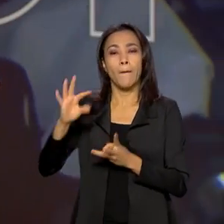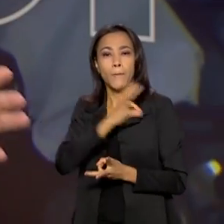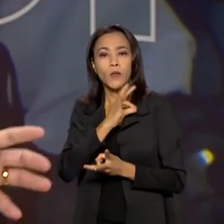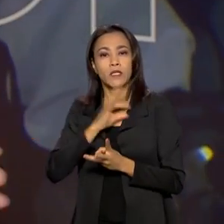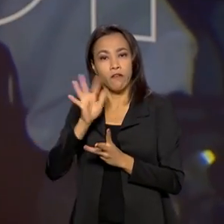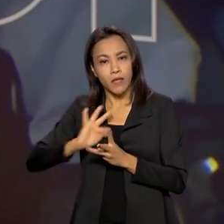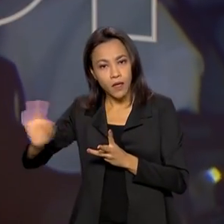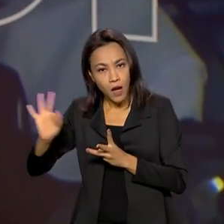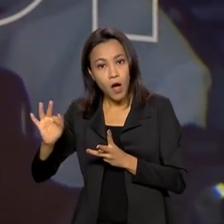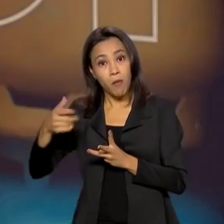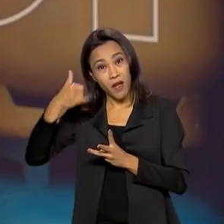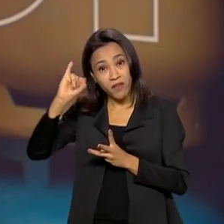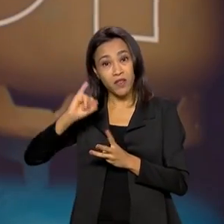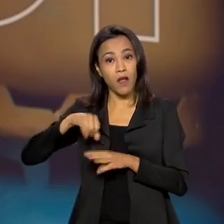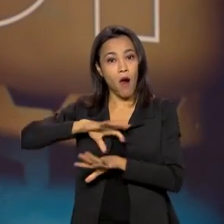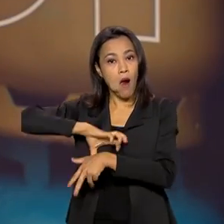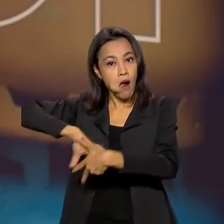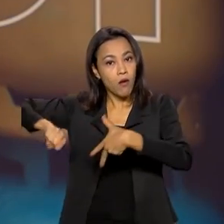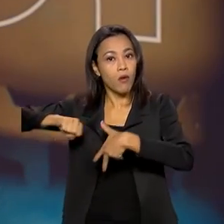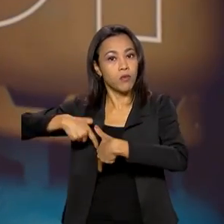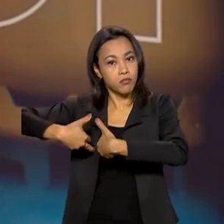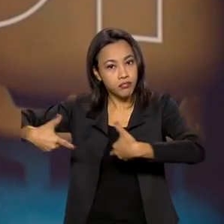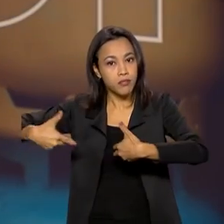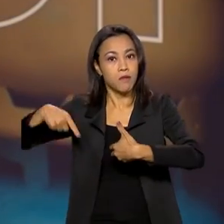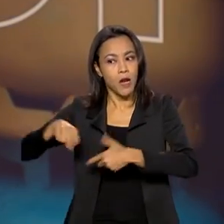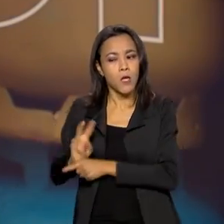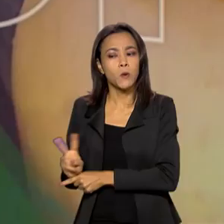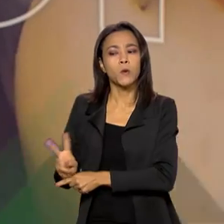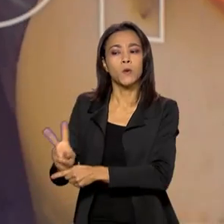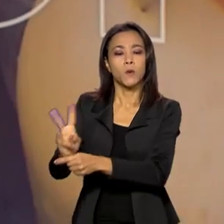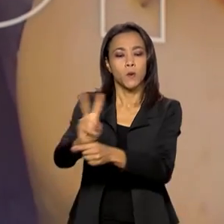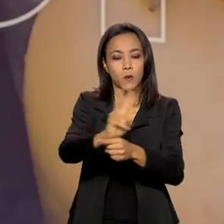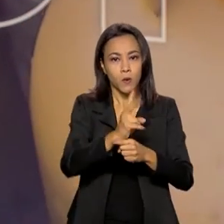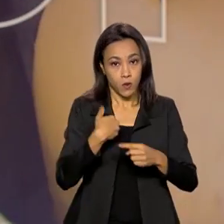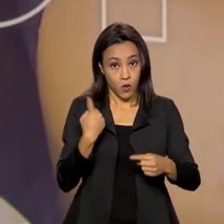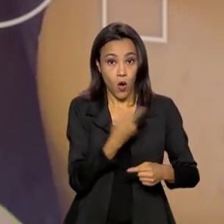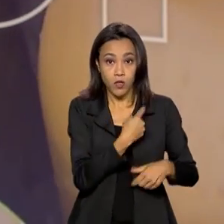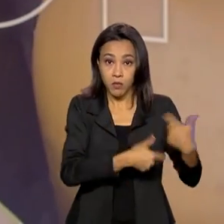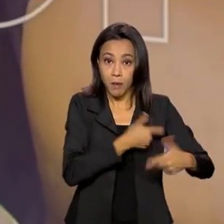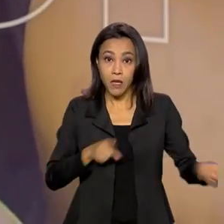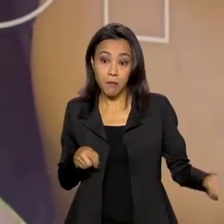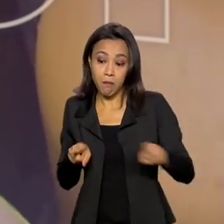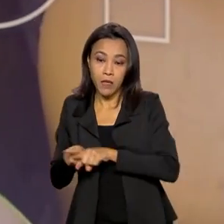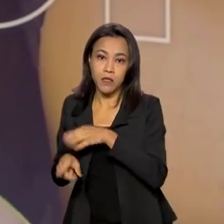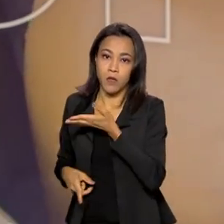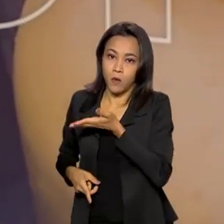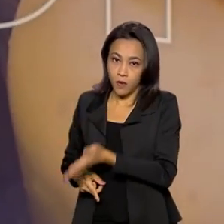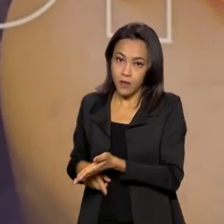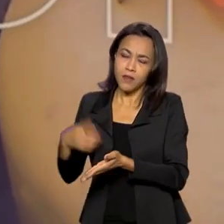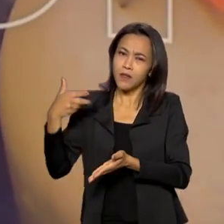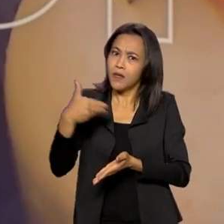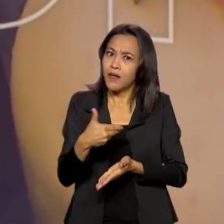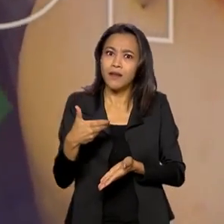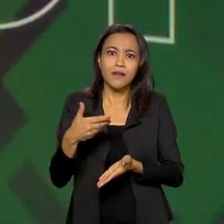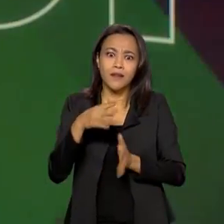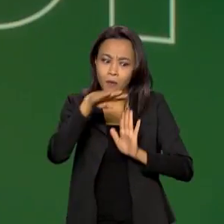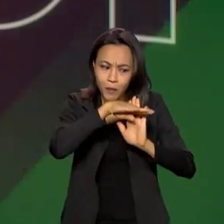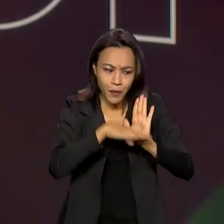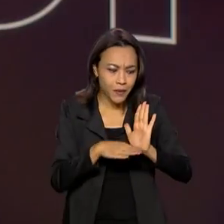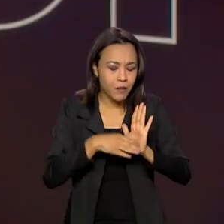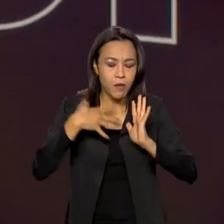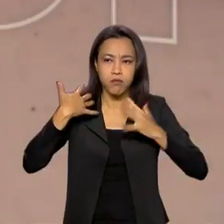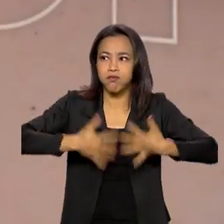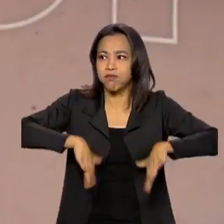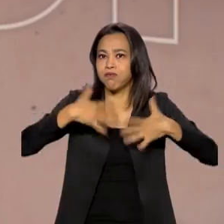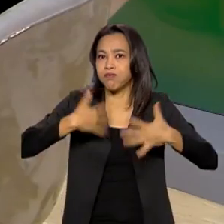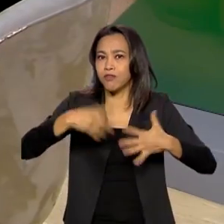fraudes né para que a gente tenha segur a transparência necessária de continuar tocando esse que é o maior programa de transferência de renda da história do nosso